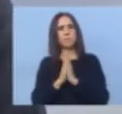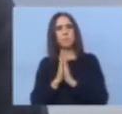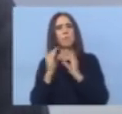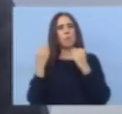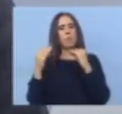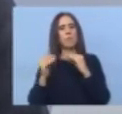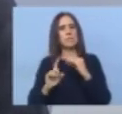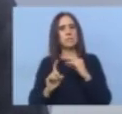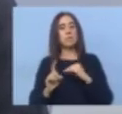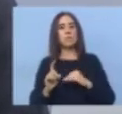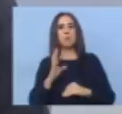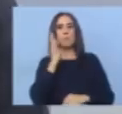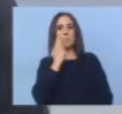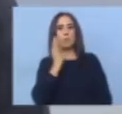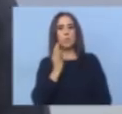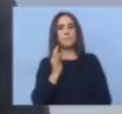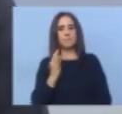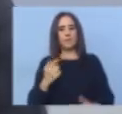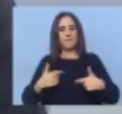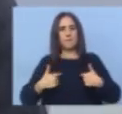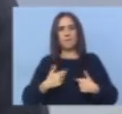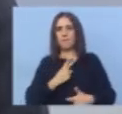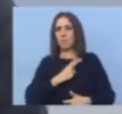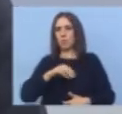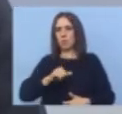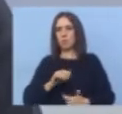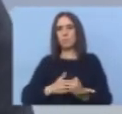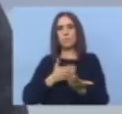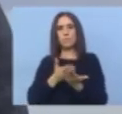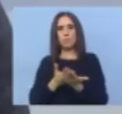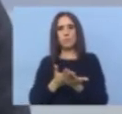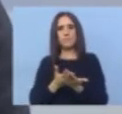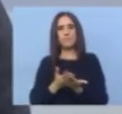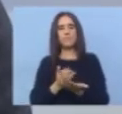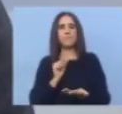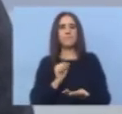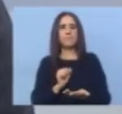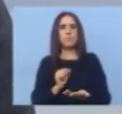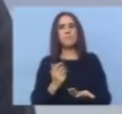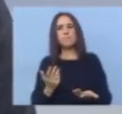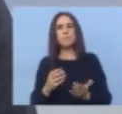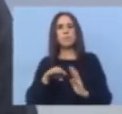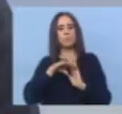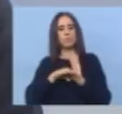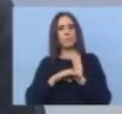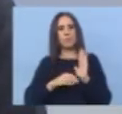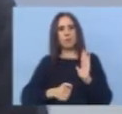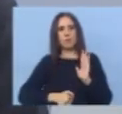catequese, e procuram que na sua própria faculdade tenham propostas de programas